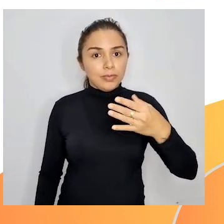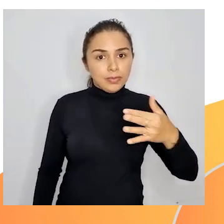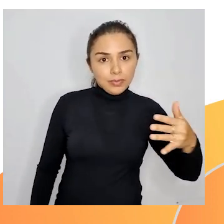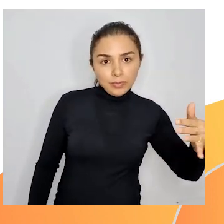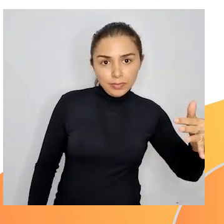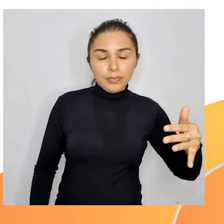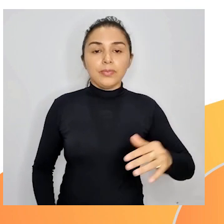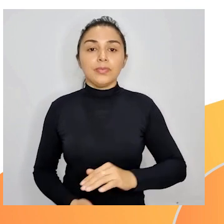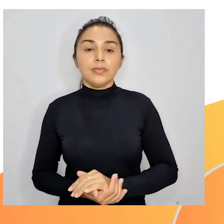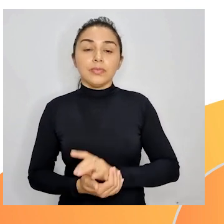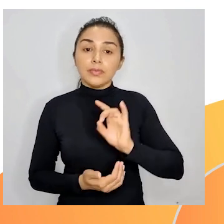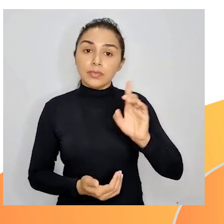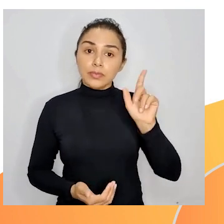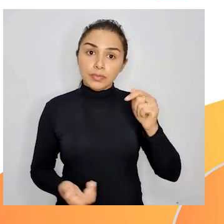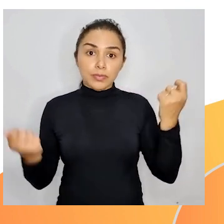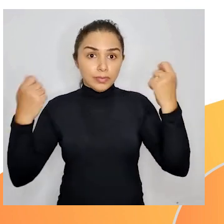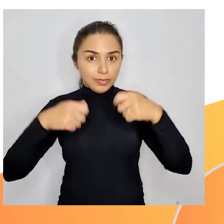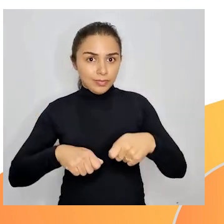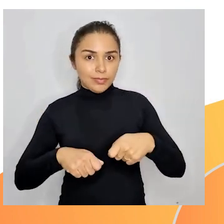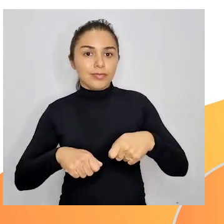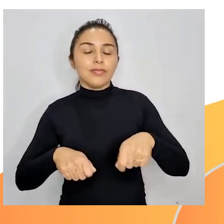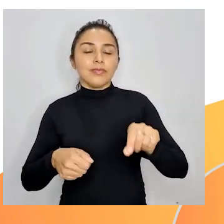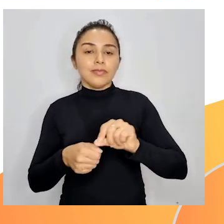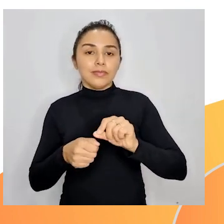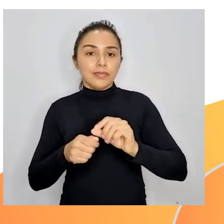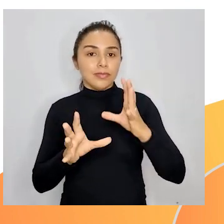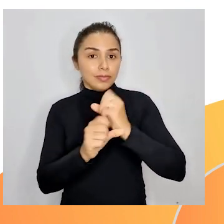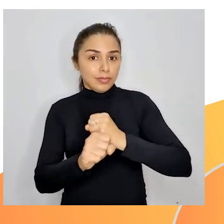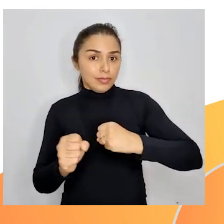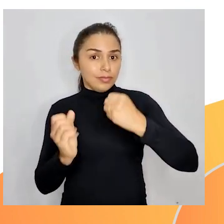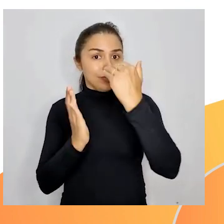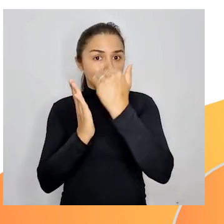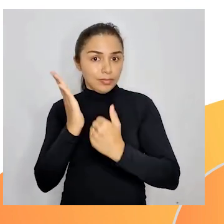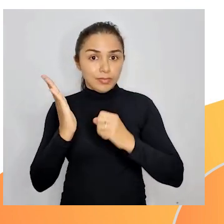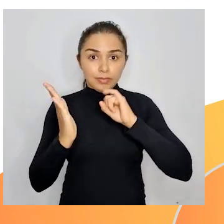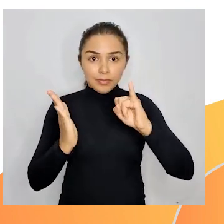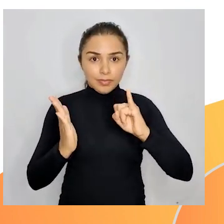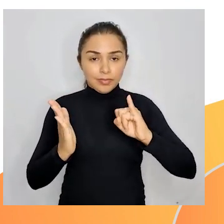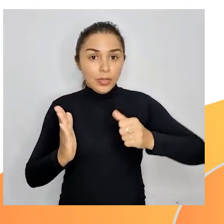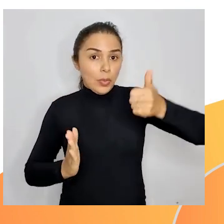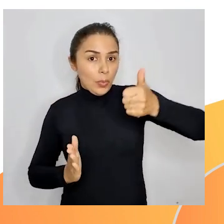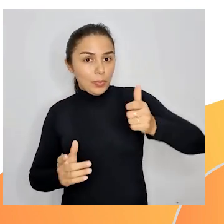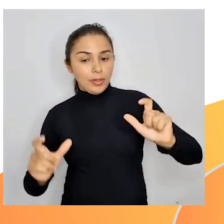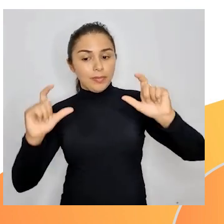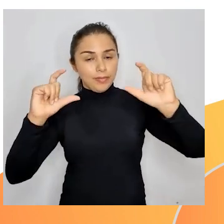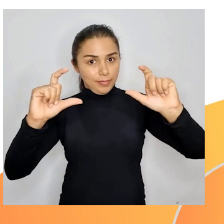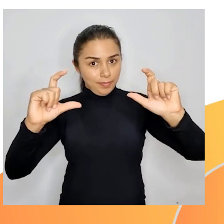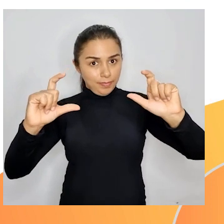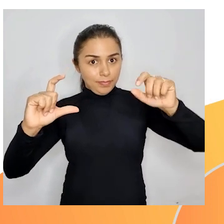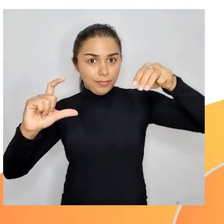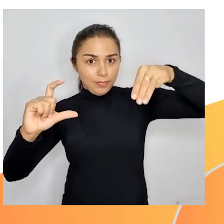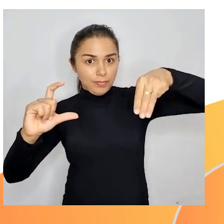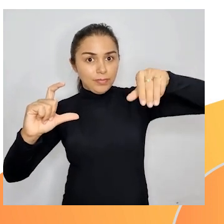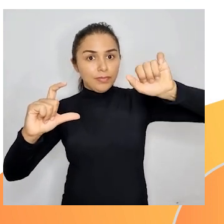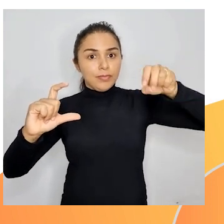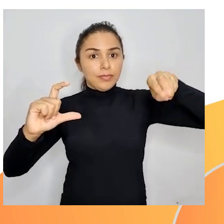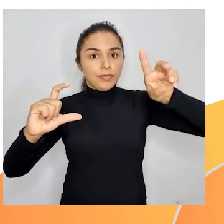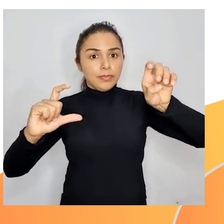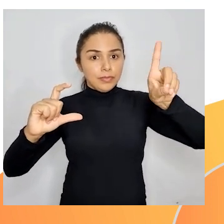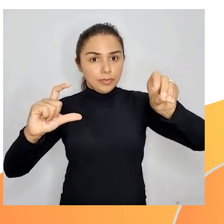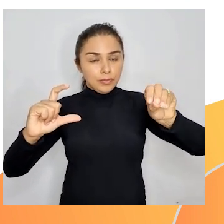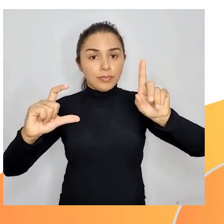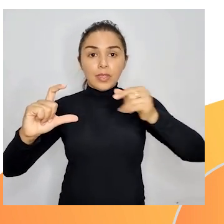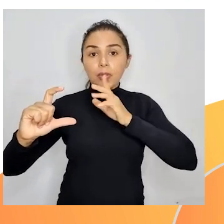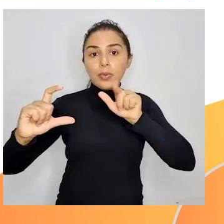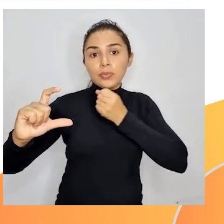a subtração quando o minuendo é maior do que o subtraindo. E aí a gente vai ficar sempre atento a isso,